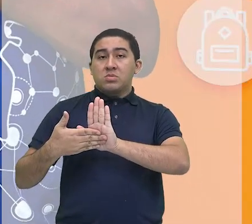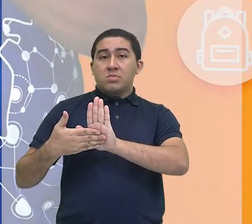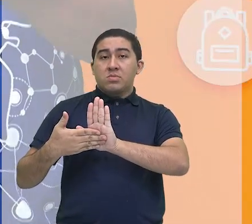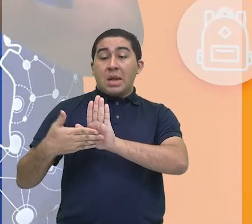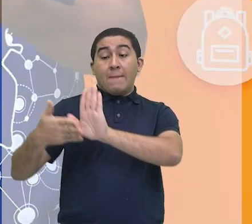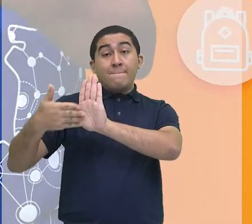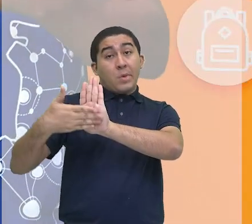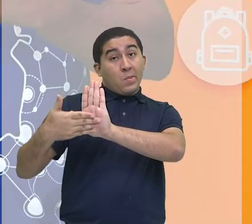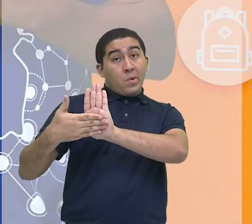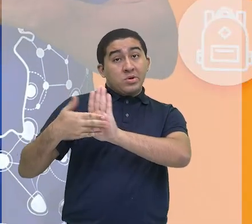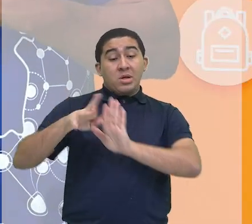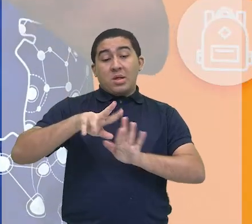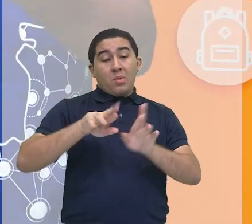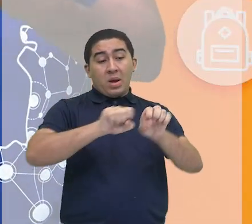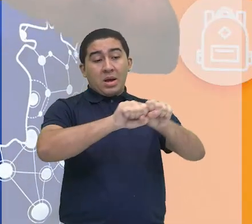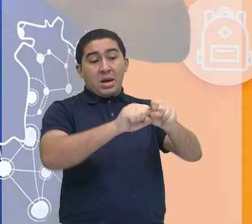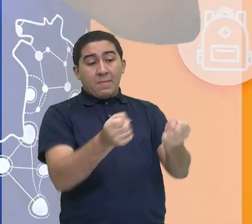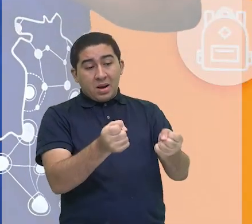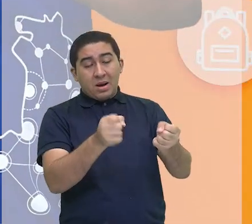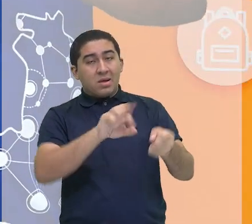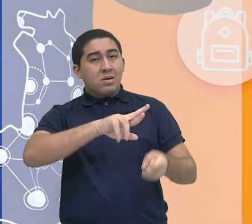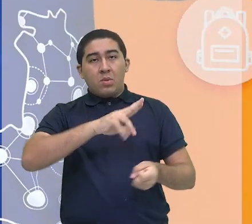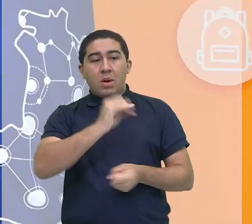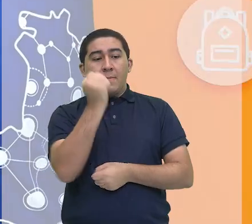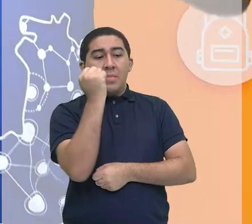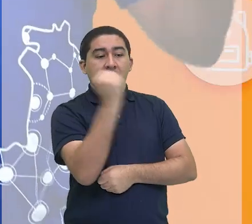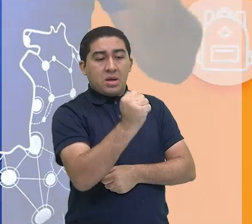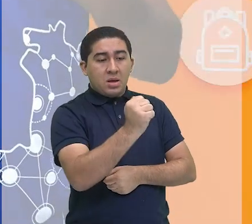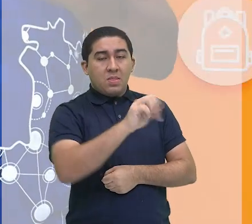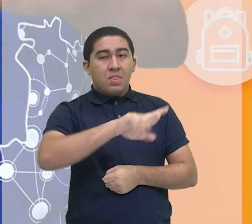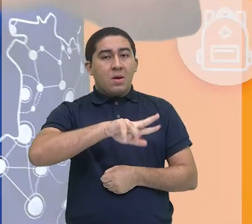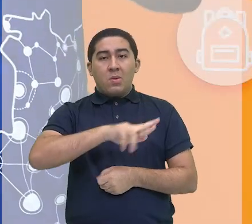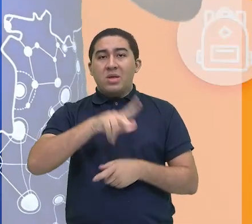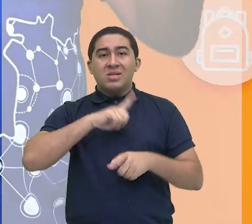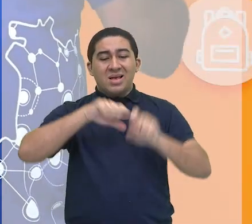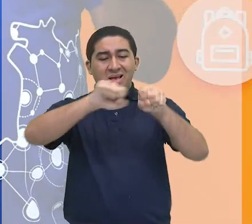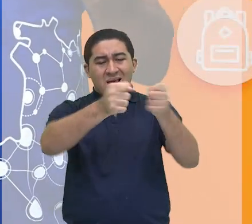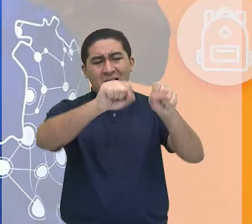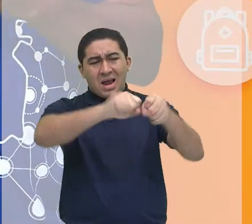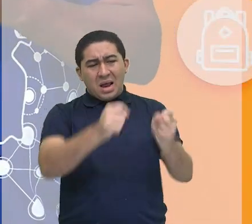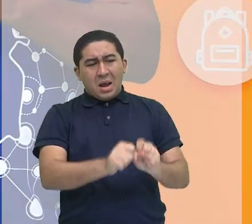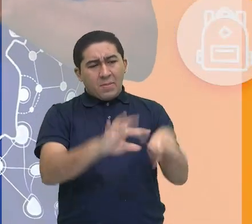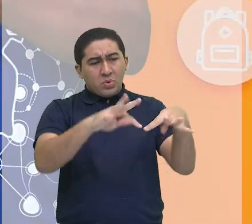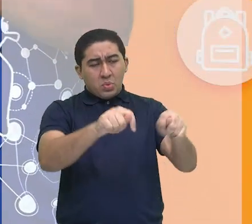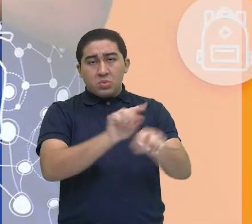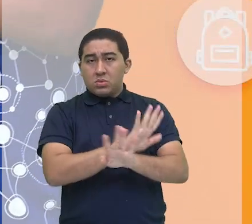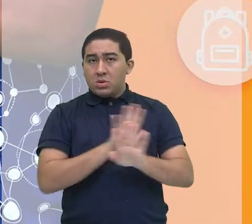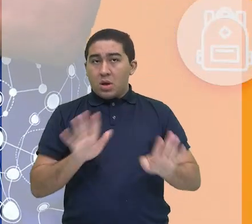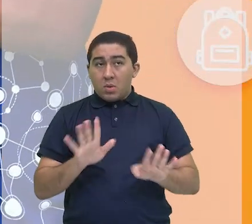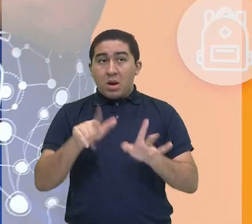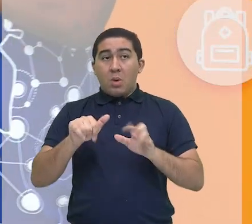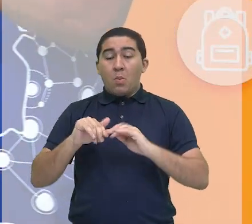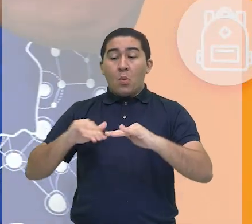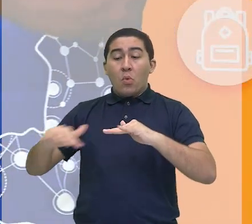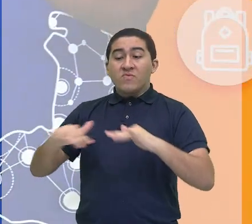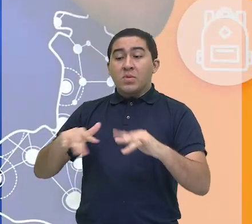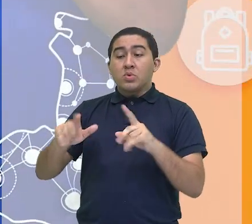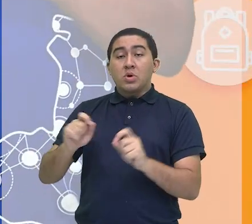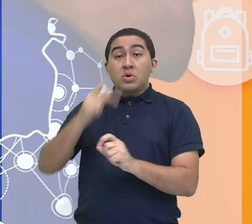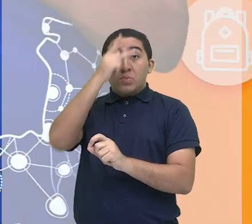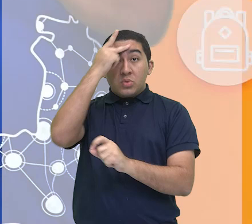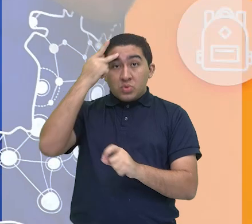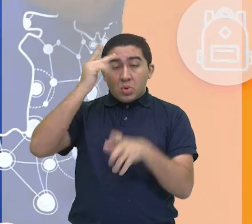para destruir, não é para matar, não é para causar danos, quebrar tudo. Não é isso. O movimento é para que as